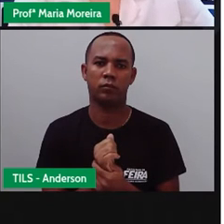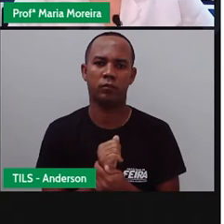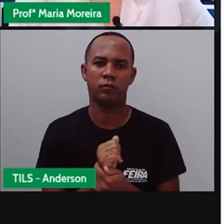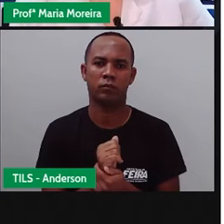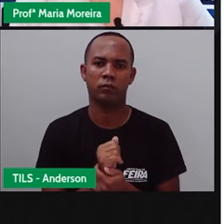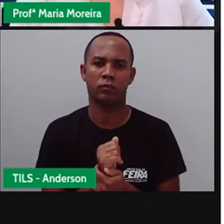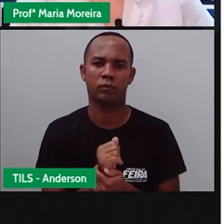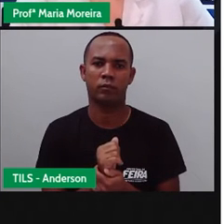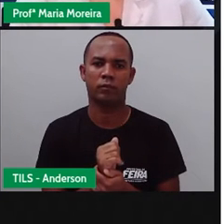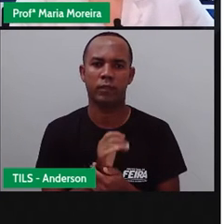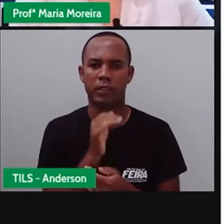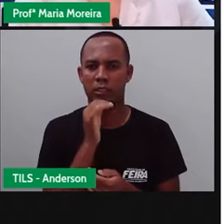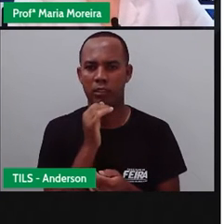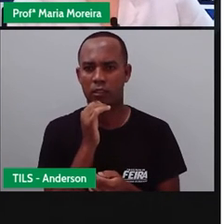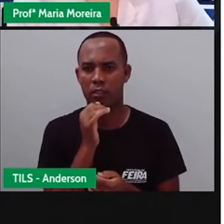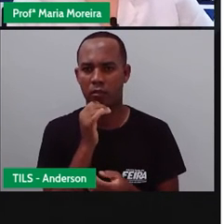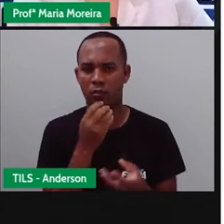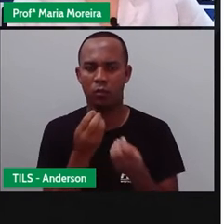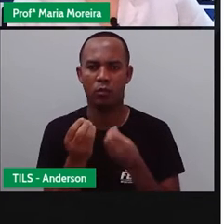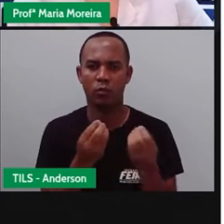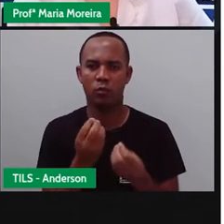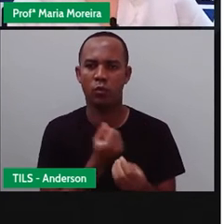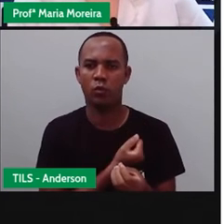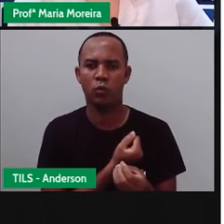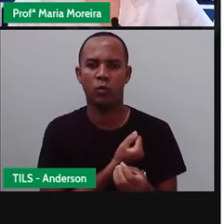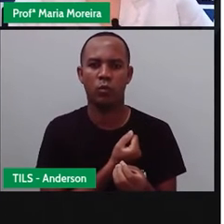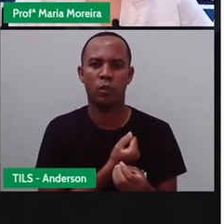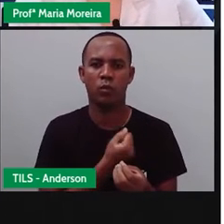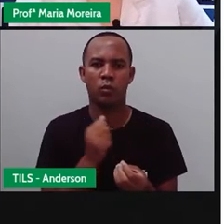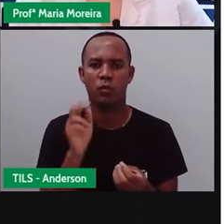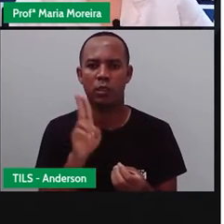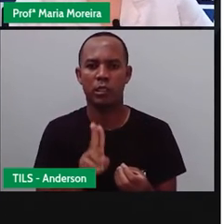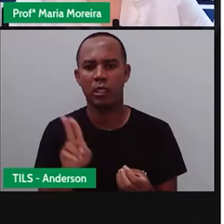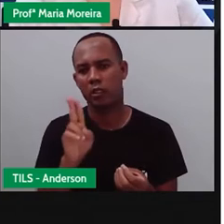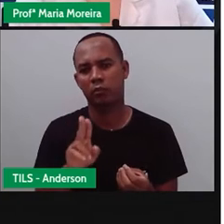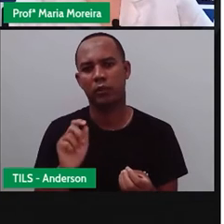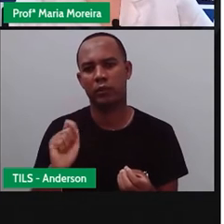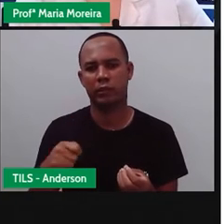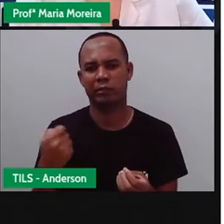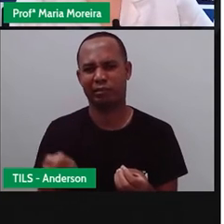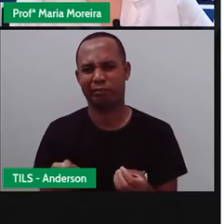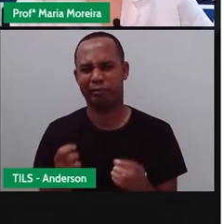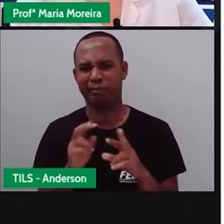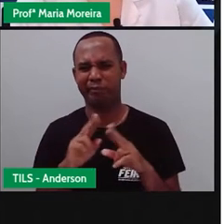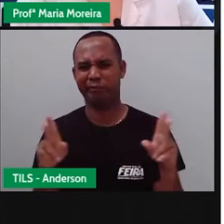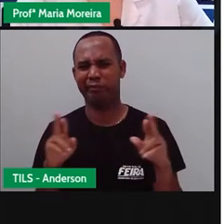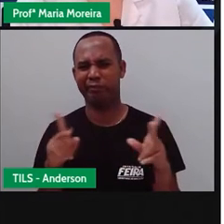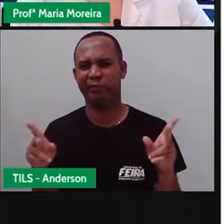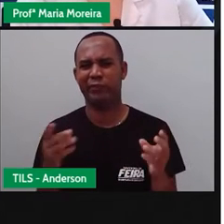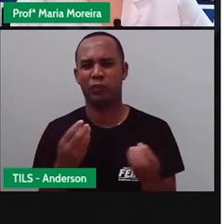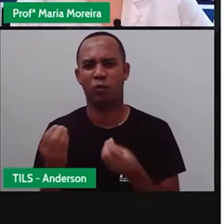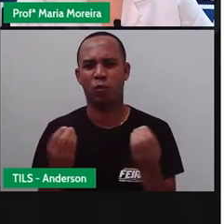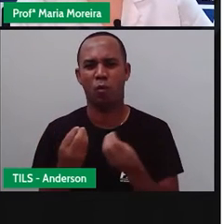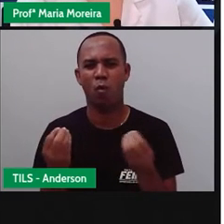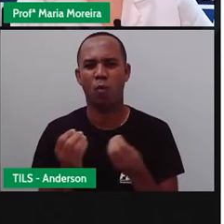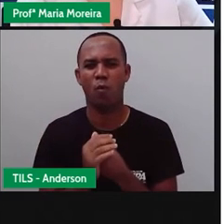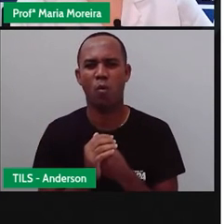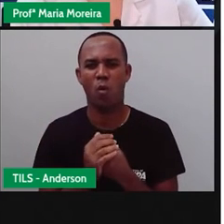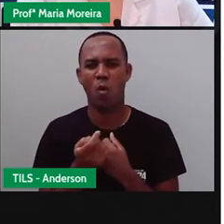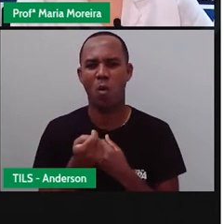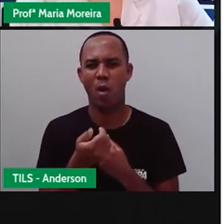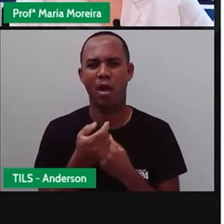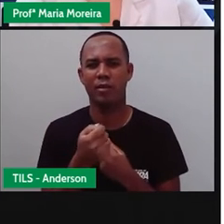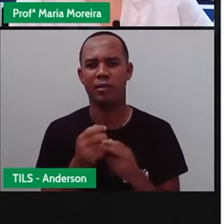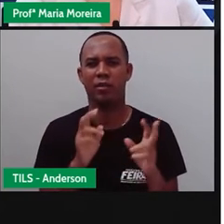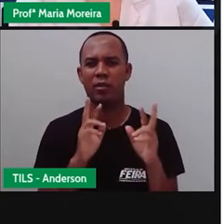e tirando o modo de representar os números que eram símbolos né um tanto estranho esse sistema é quase